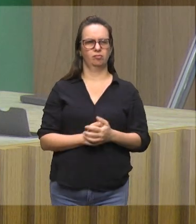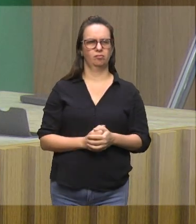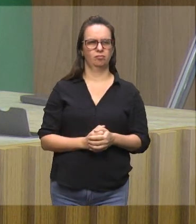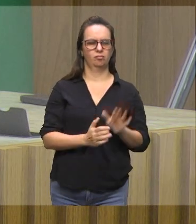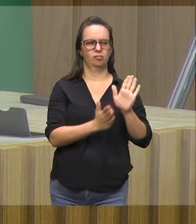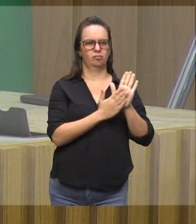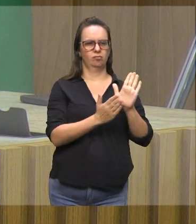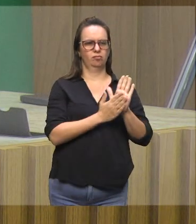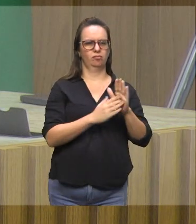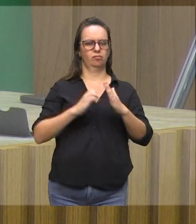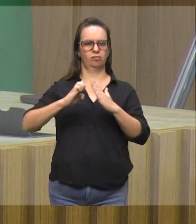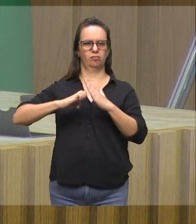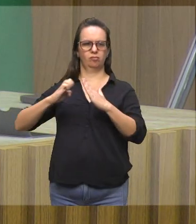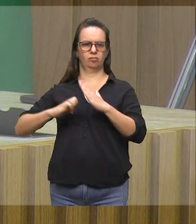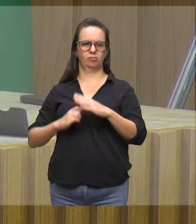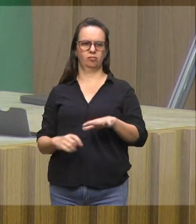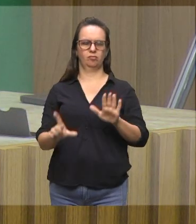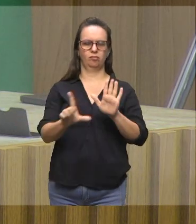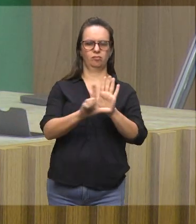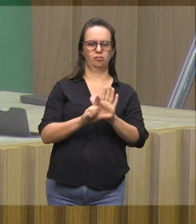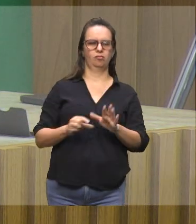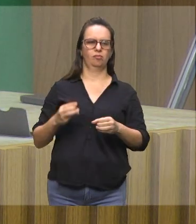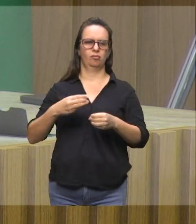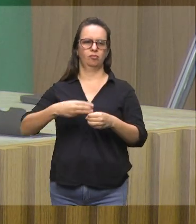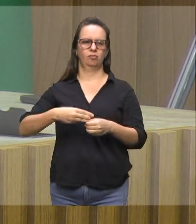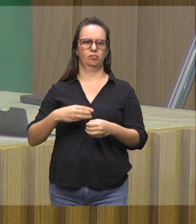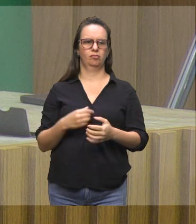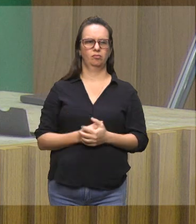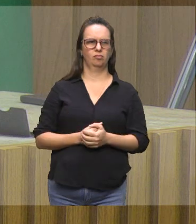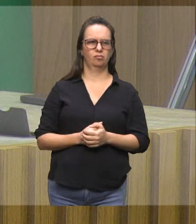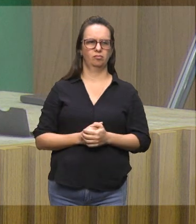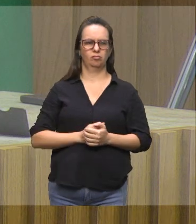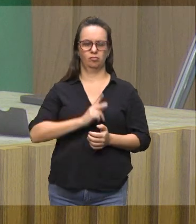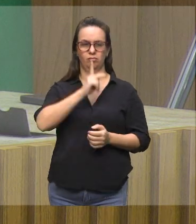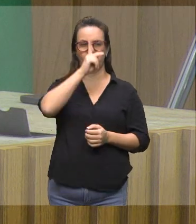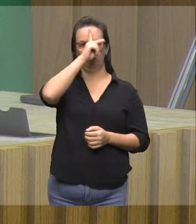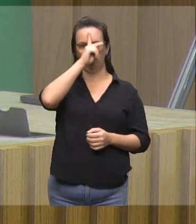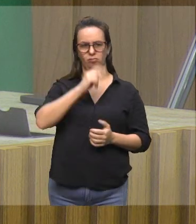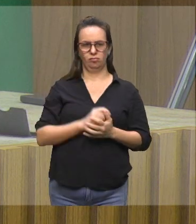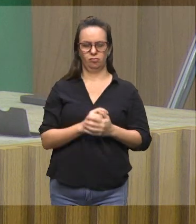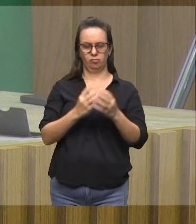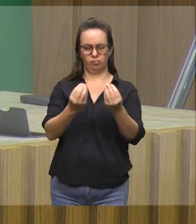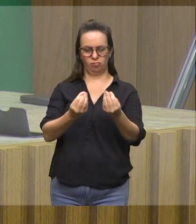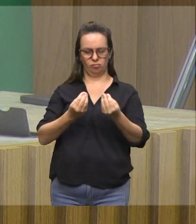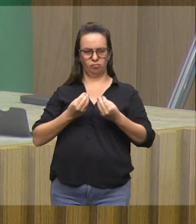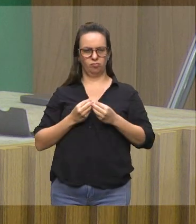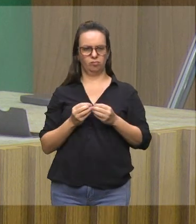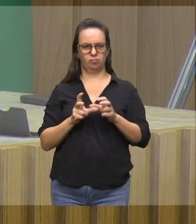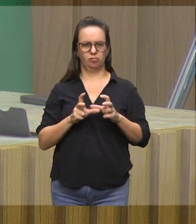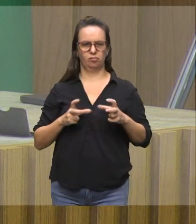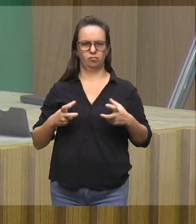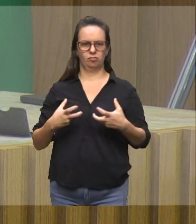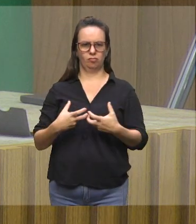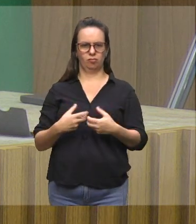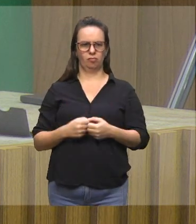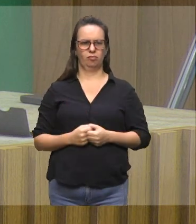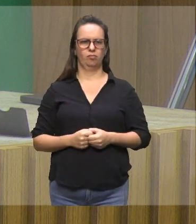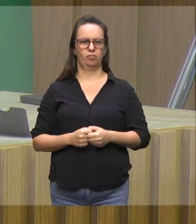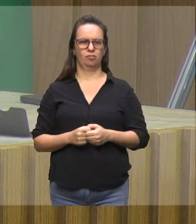emenda à Lei Orgânica do Município. Fortalece o poder legislativo, não é? O poder